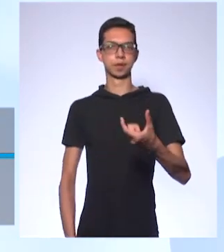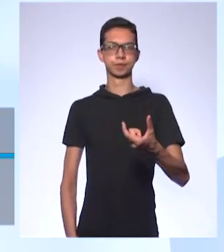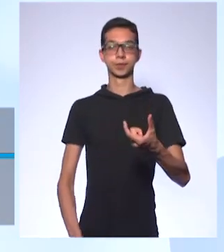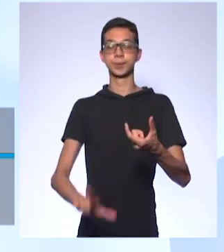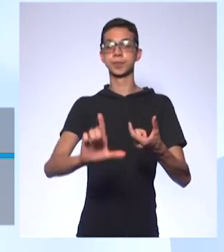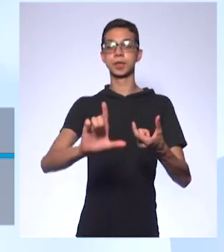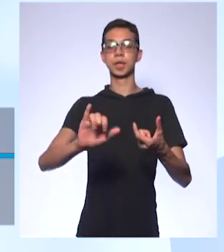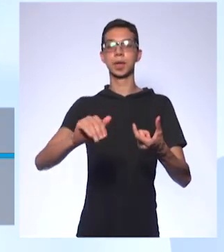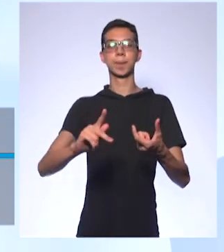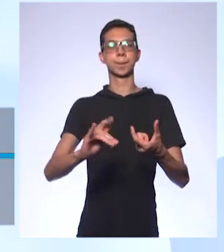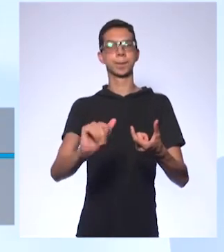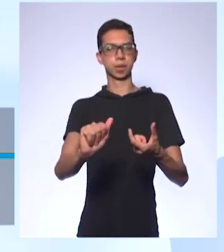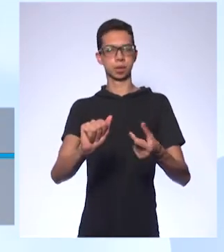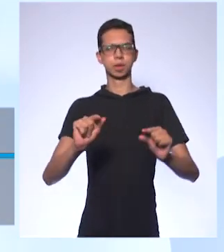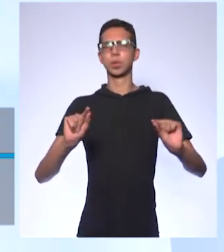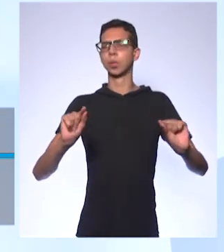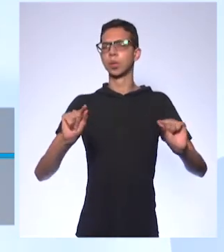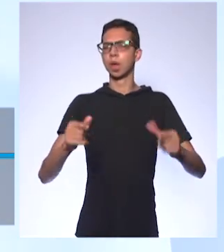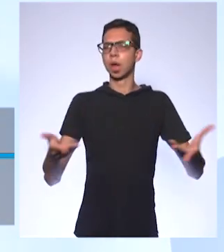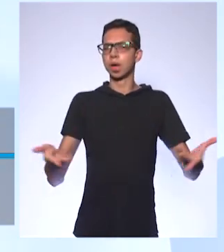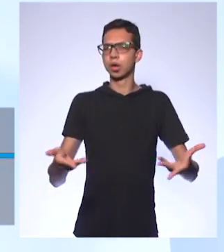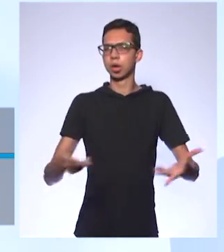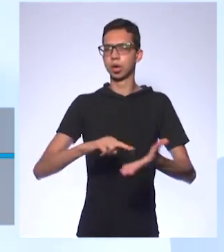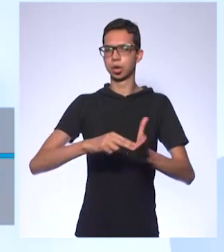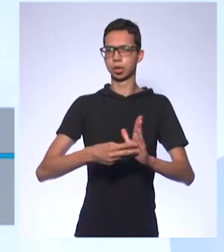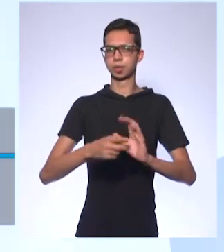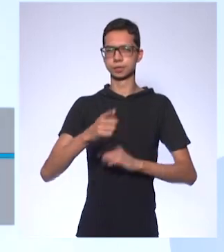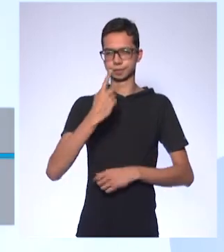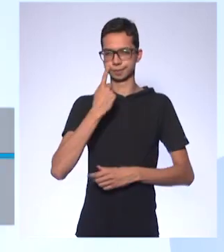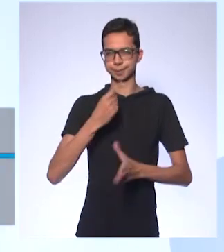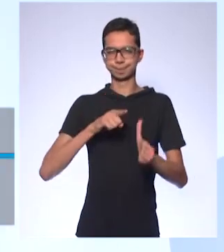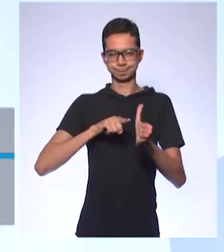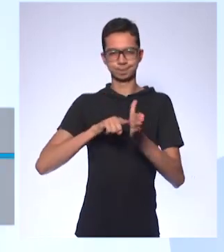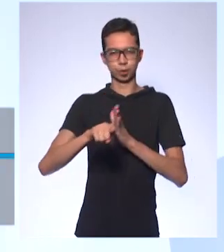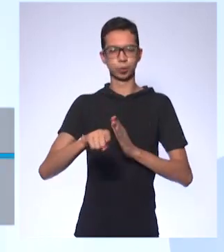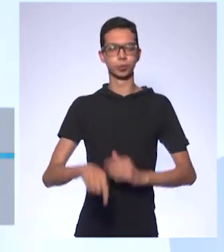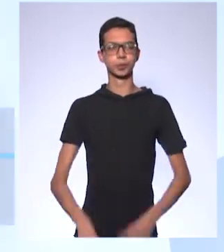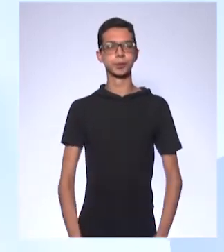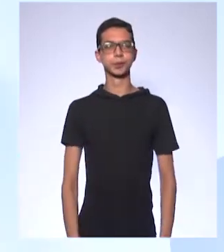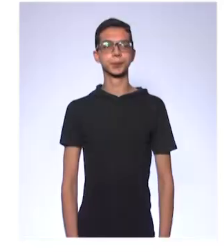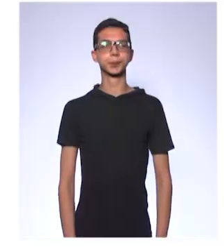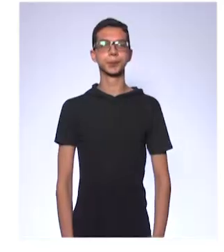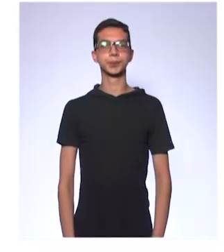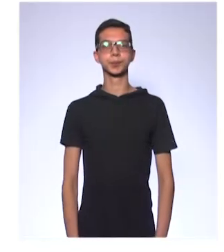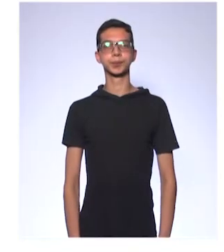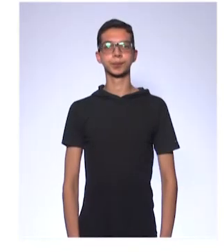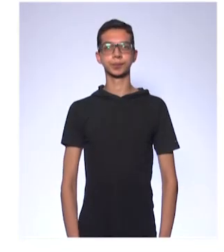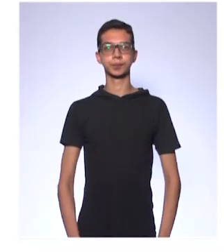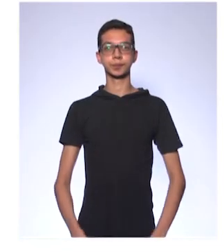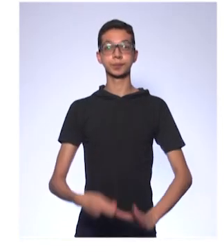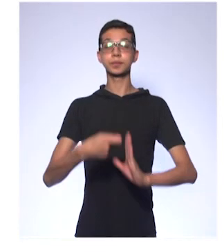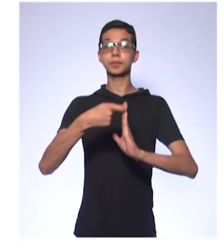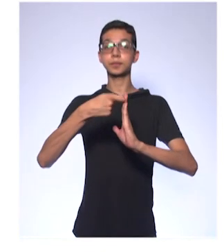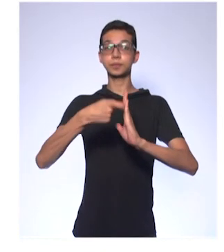Agora vamos ver o que está pedindo a questão, né? No texto,